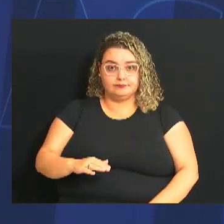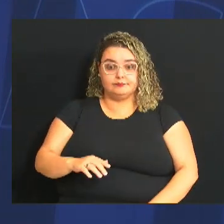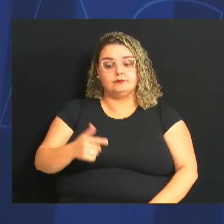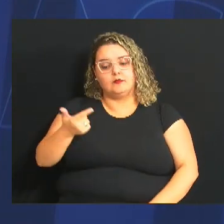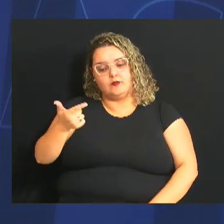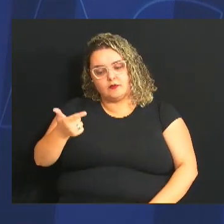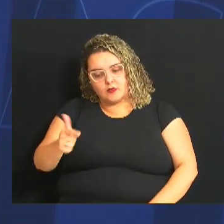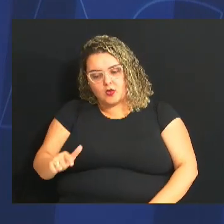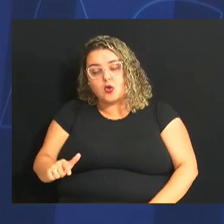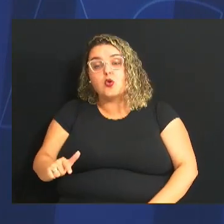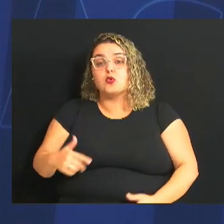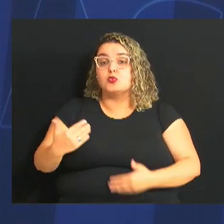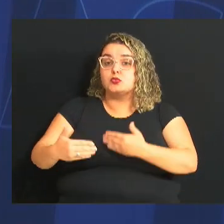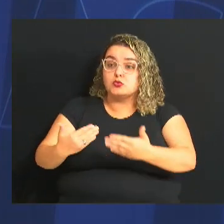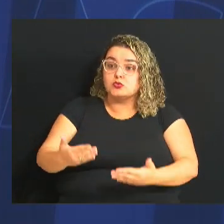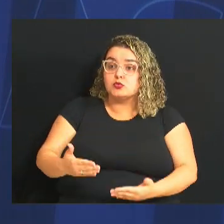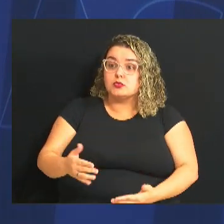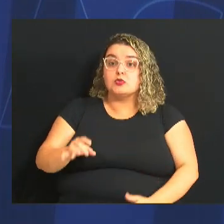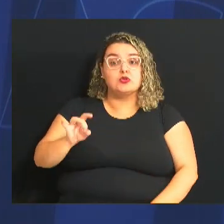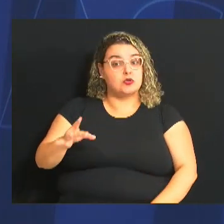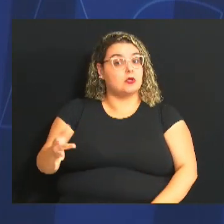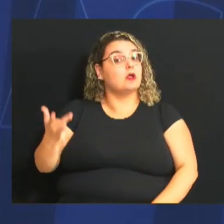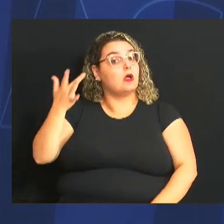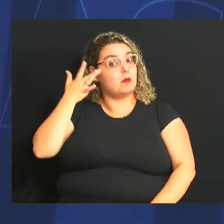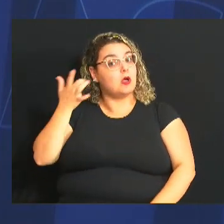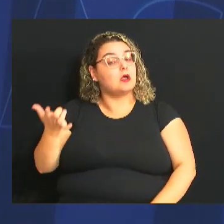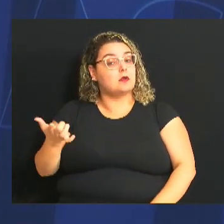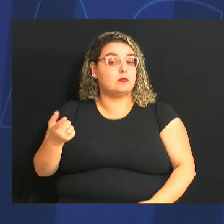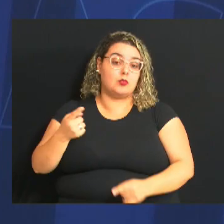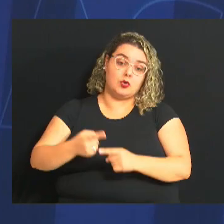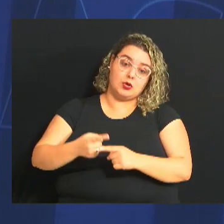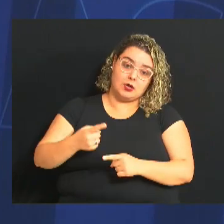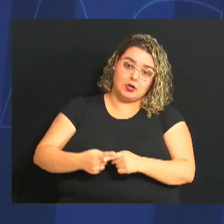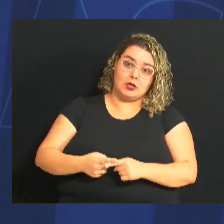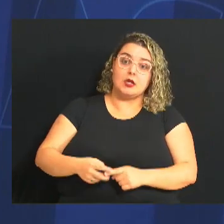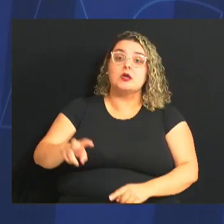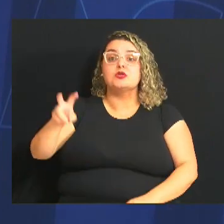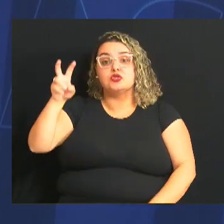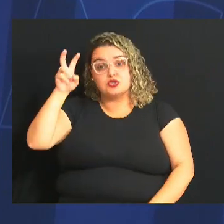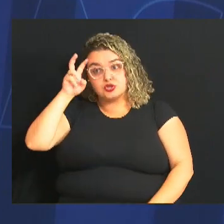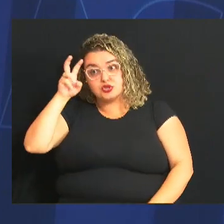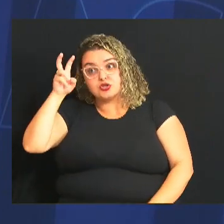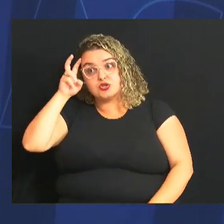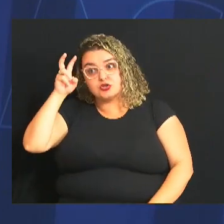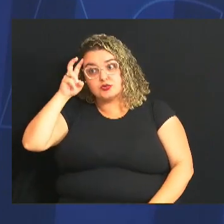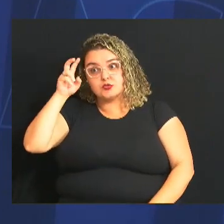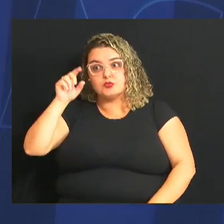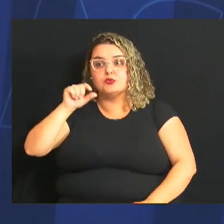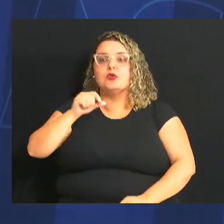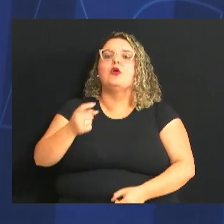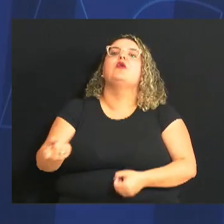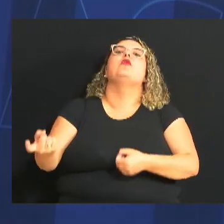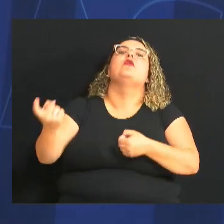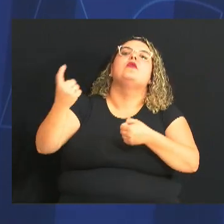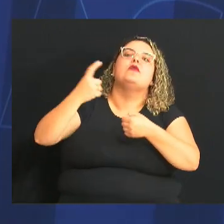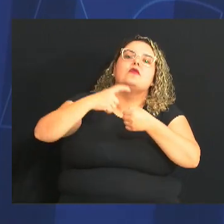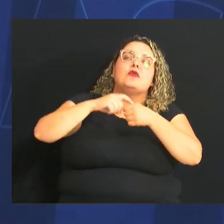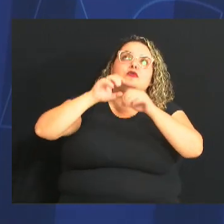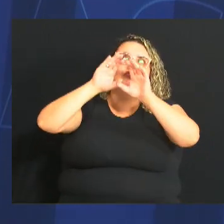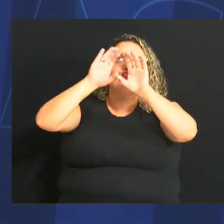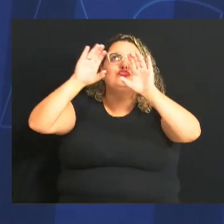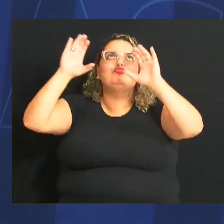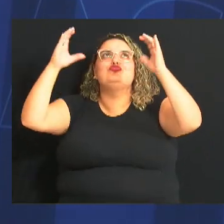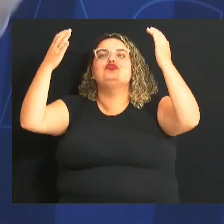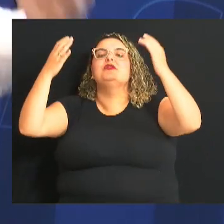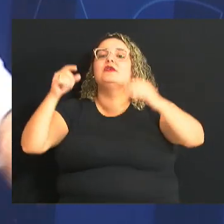essa tendência só até amanhã. Até porque a partir de quinta-feira o tempo volta a abrir. Então, você que